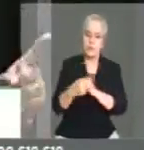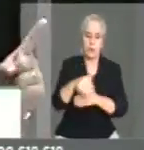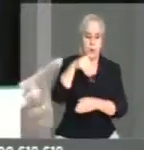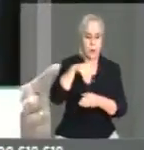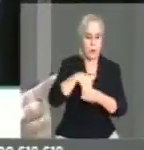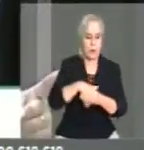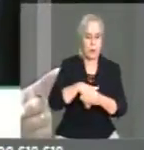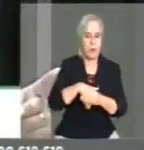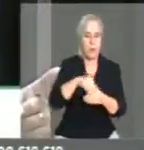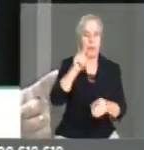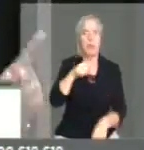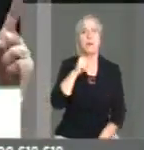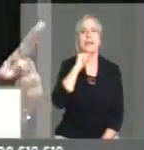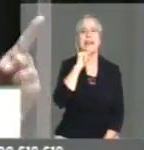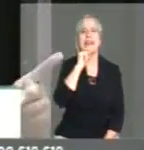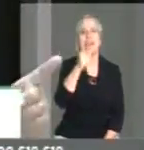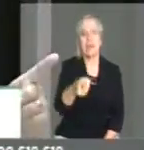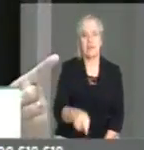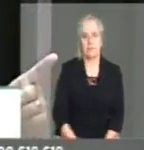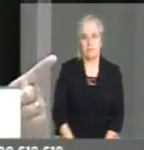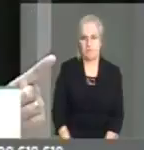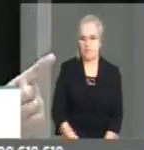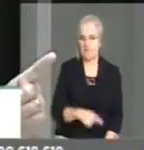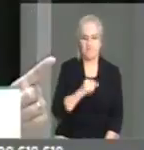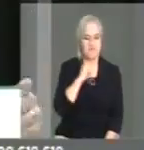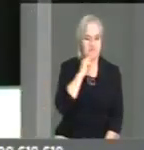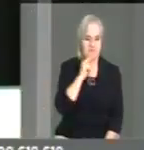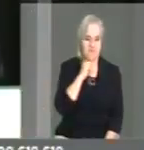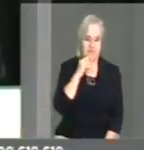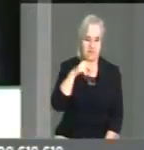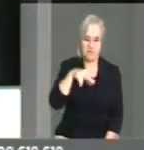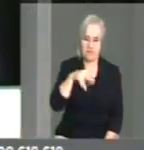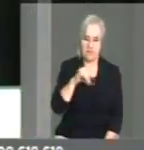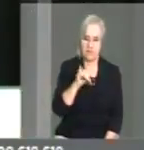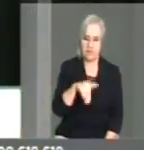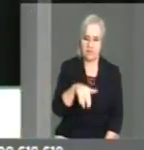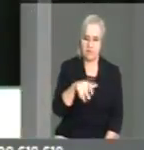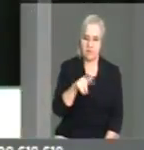foi o ninguém. O ninguém, deputado